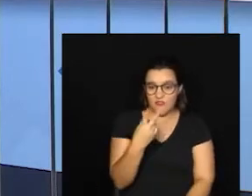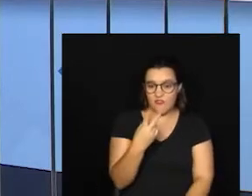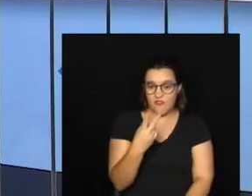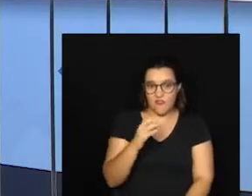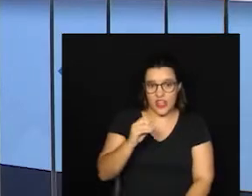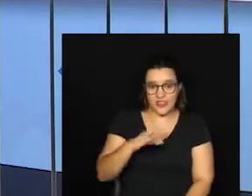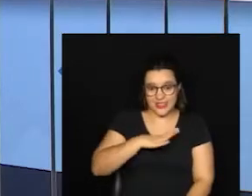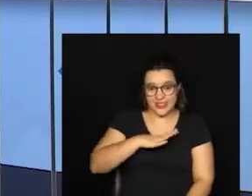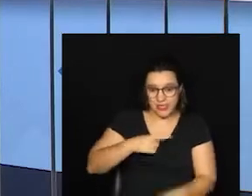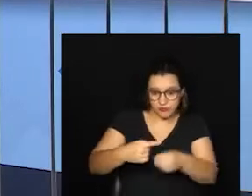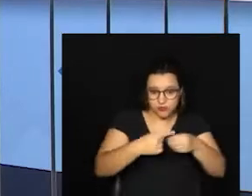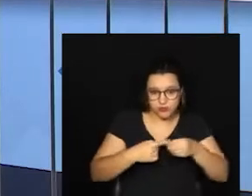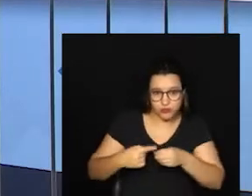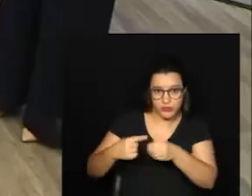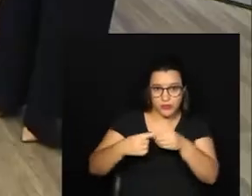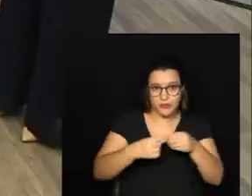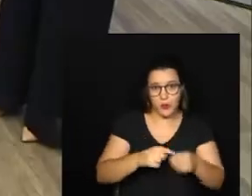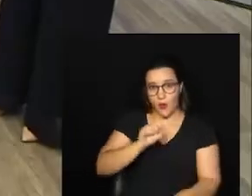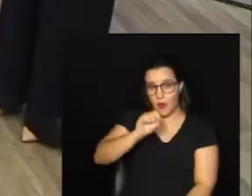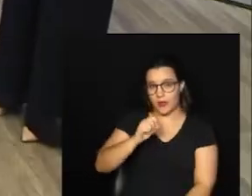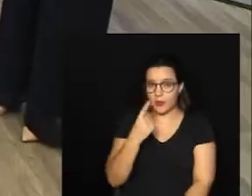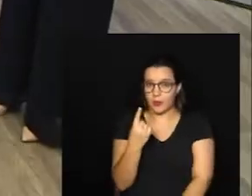cidades, nós temos